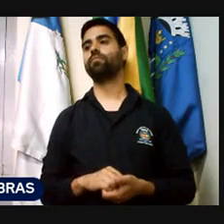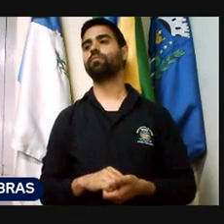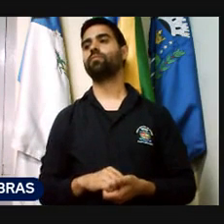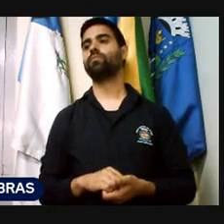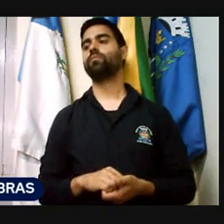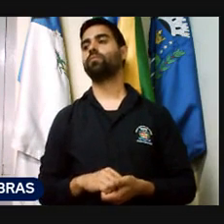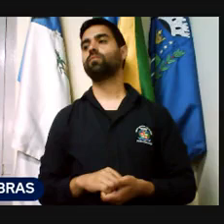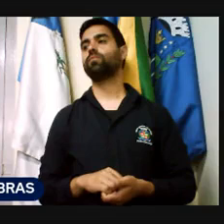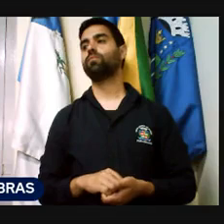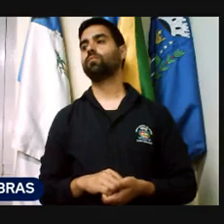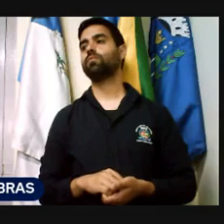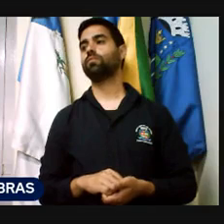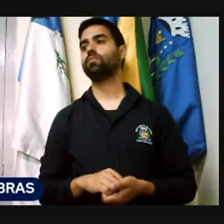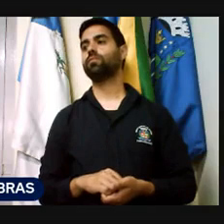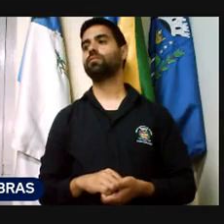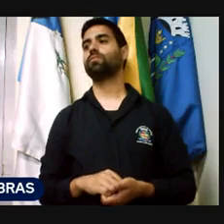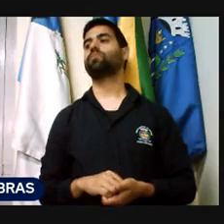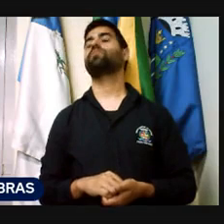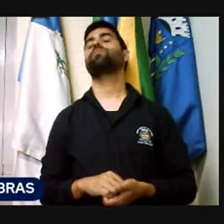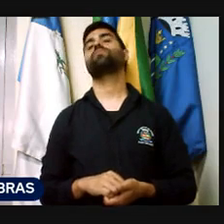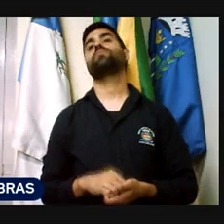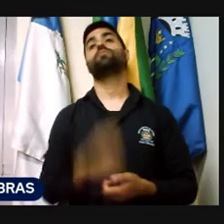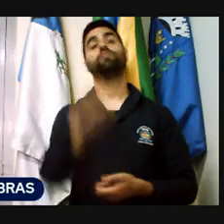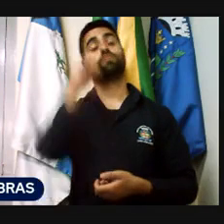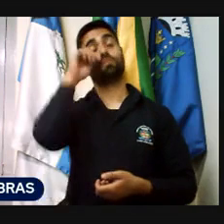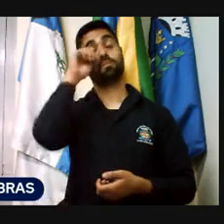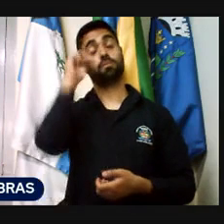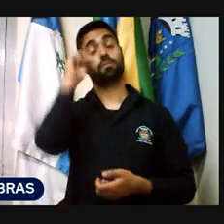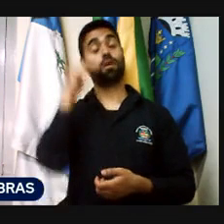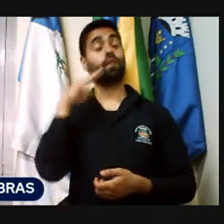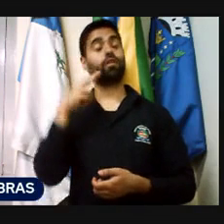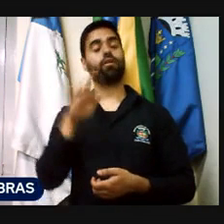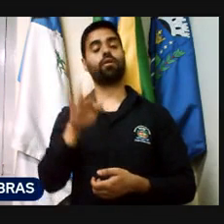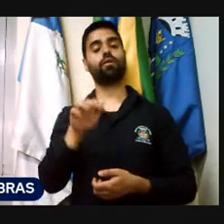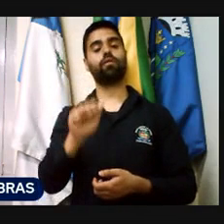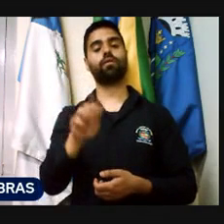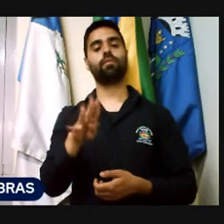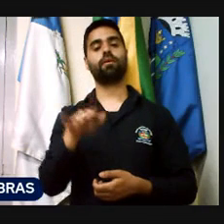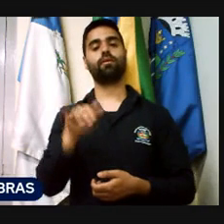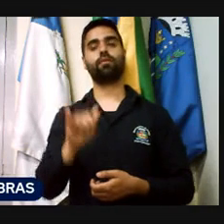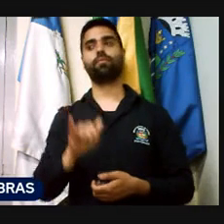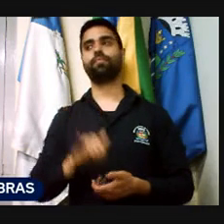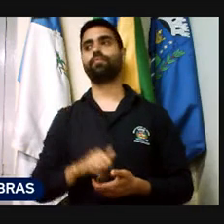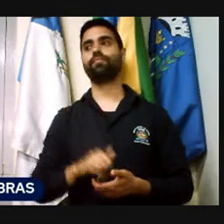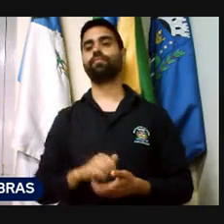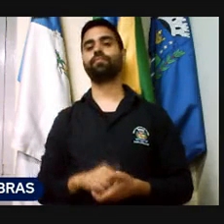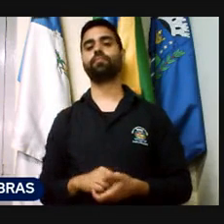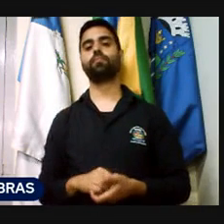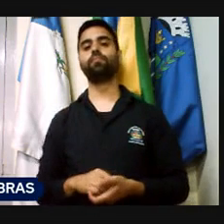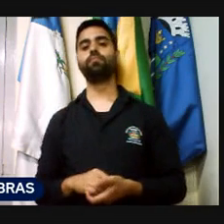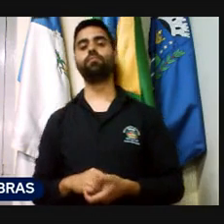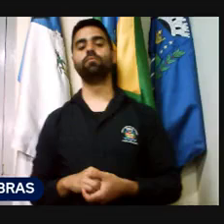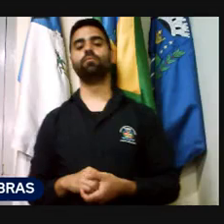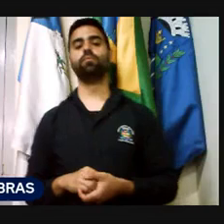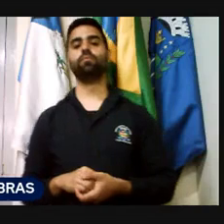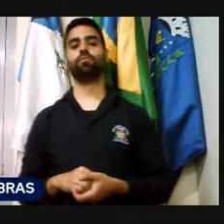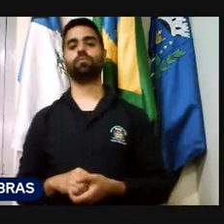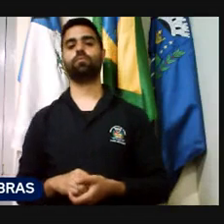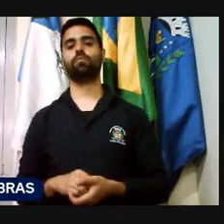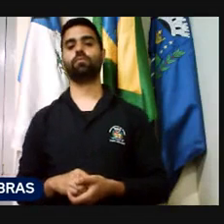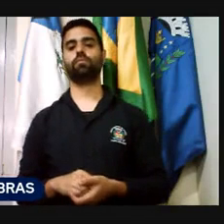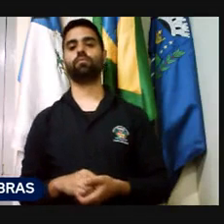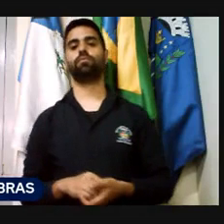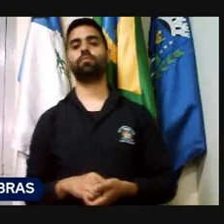Excelentíssimo presidente da Câmara Municipal de Valença, vereador José Reinaldo, a vereadora Fabiane Vasconcelos, todas as prerrogativas e na forma